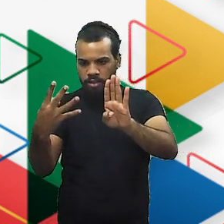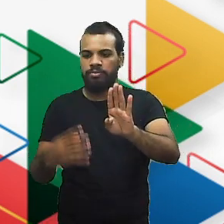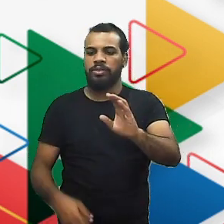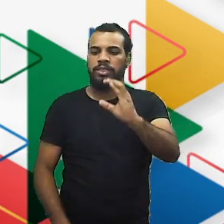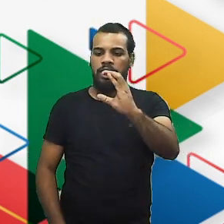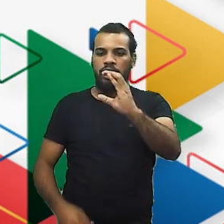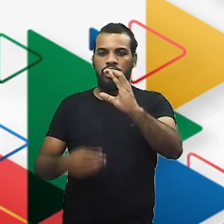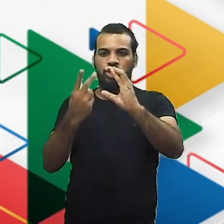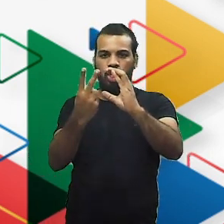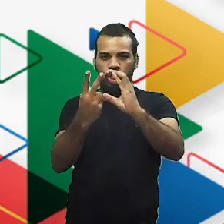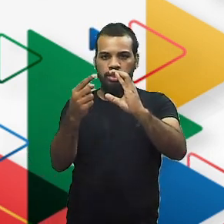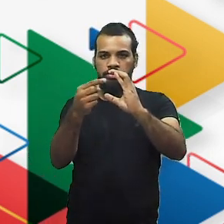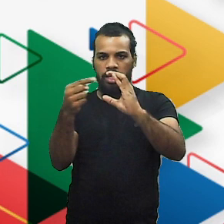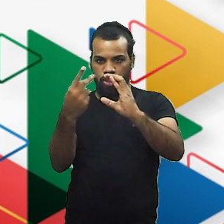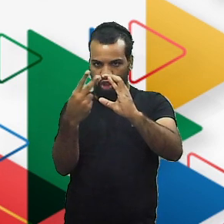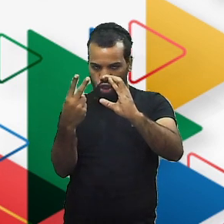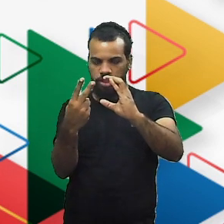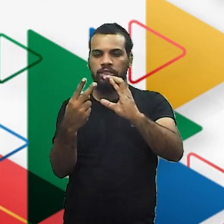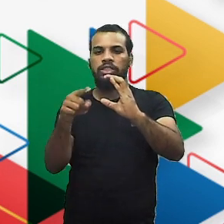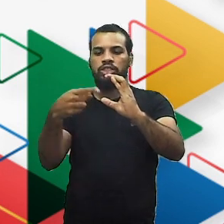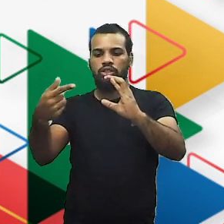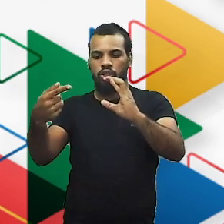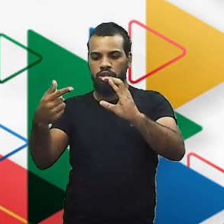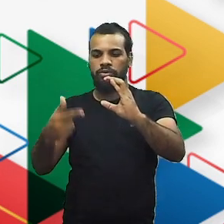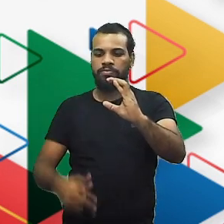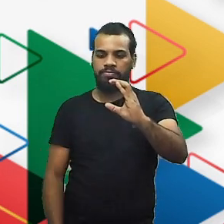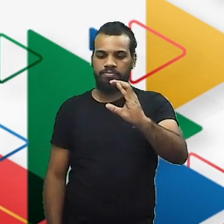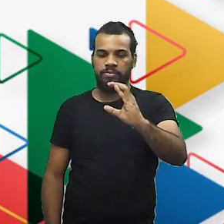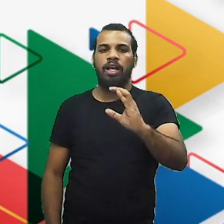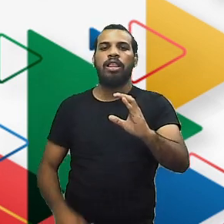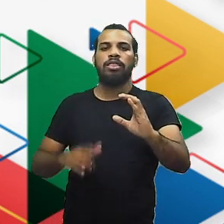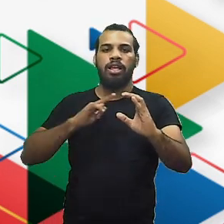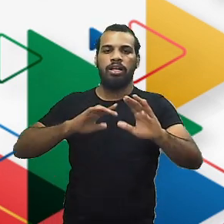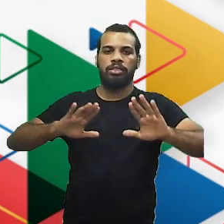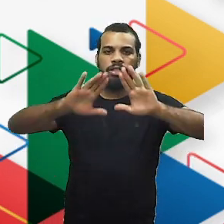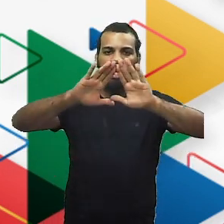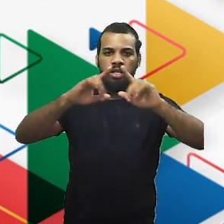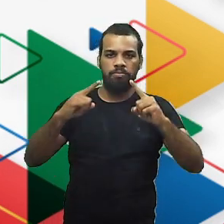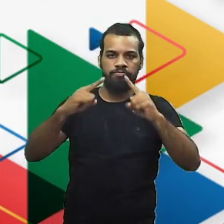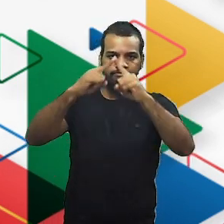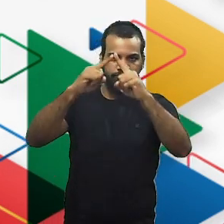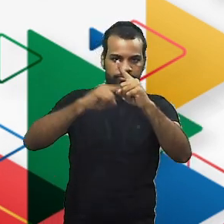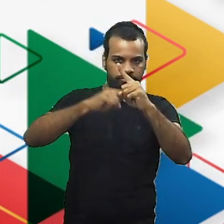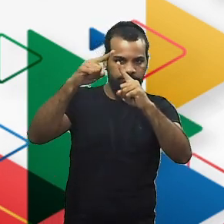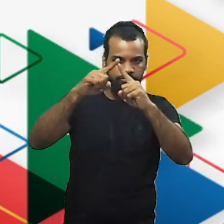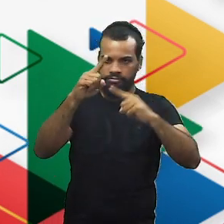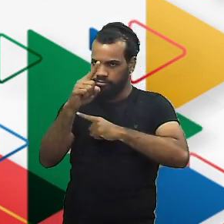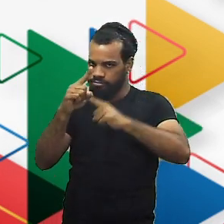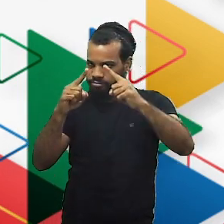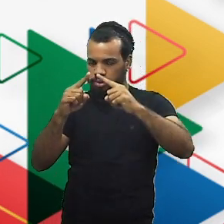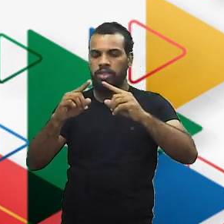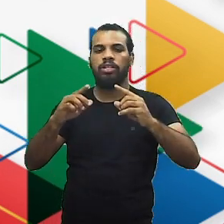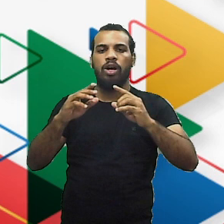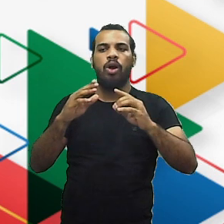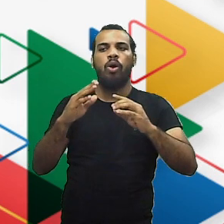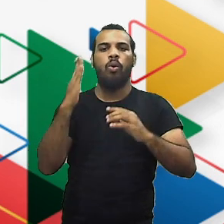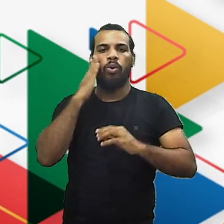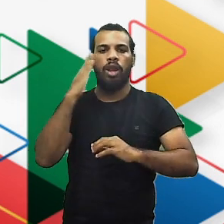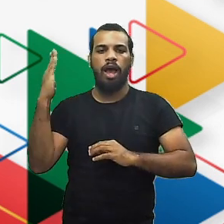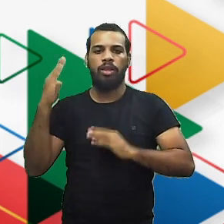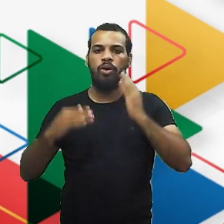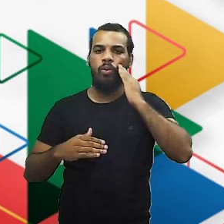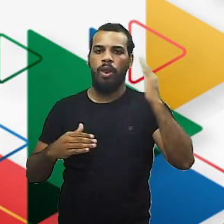e 2, vértices de um triângulo, classifique-o quanto aos seus lados